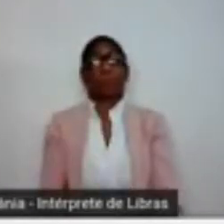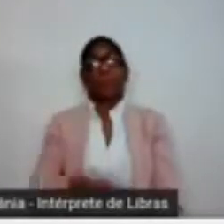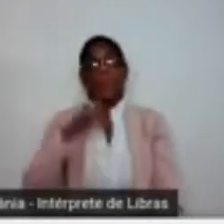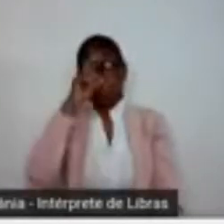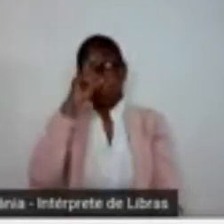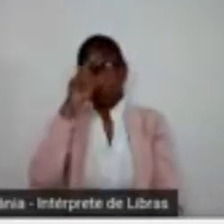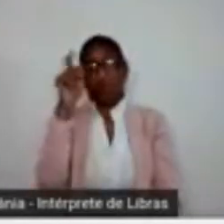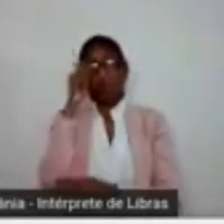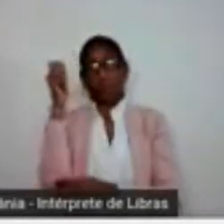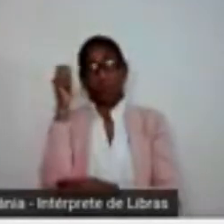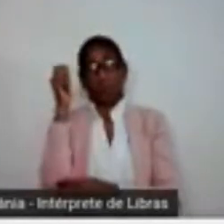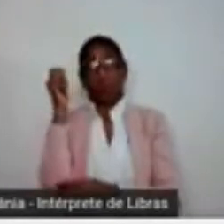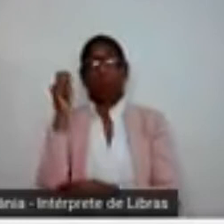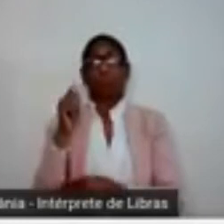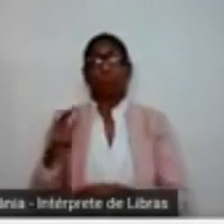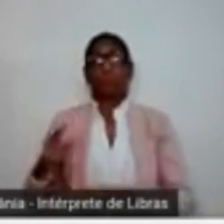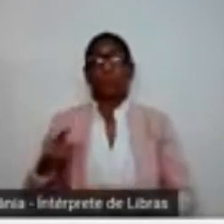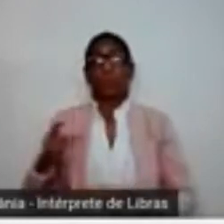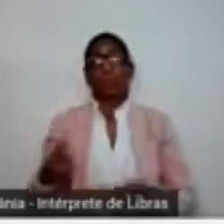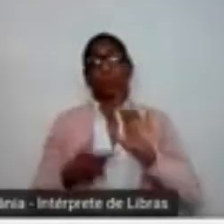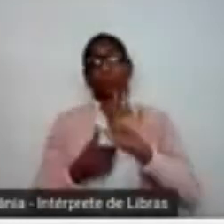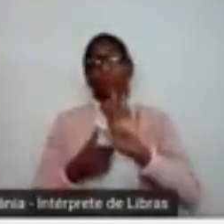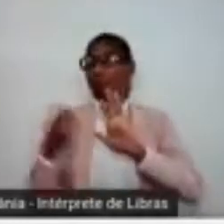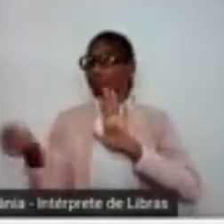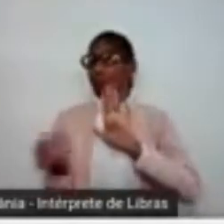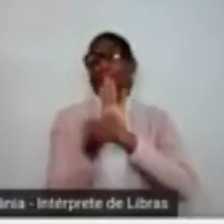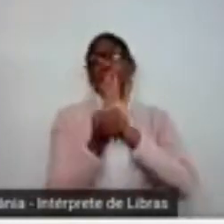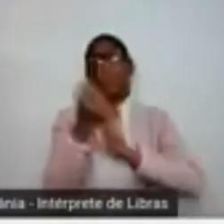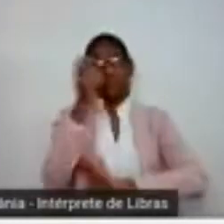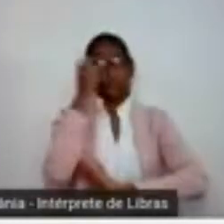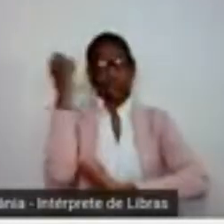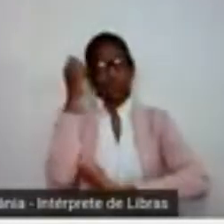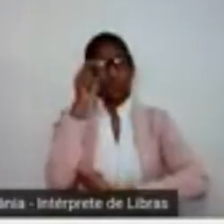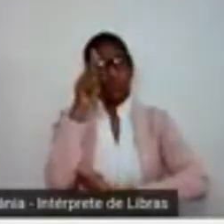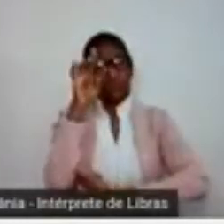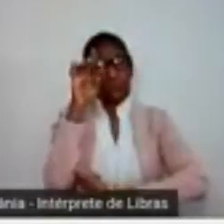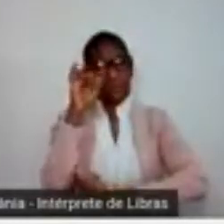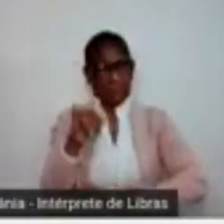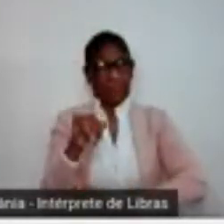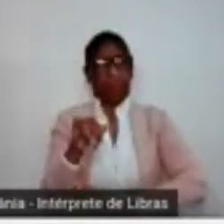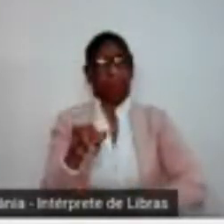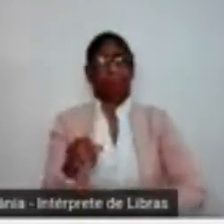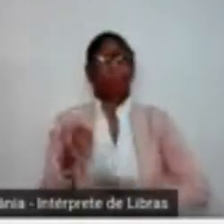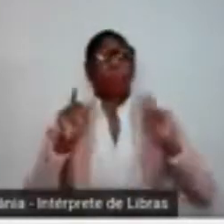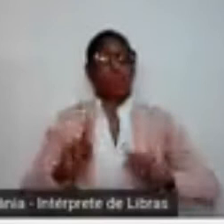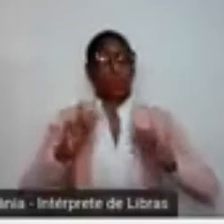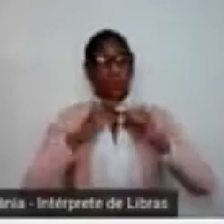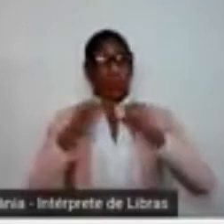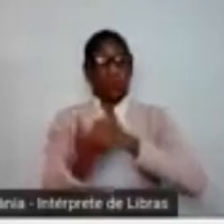Grande do Sul. Aqui tem uma série histórica, né, das hospitalizações em leitos de UTI para pacientes